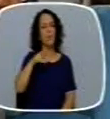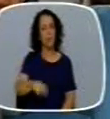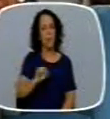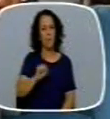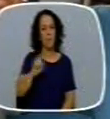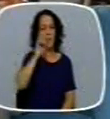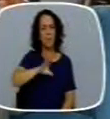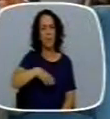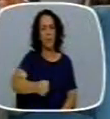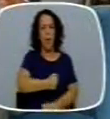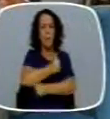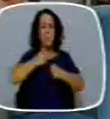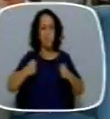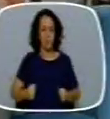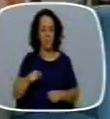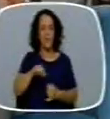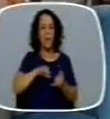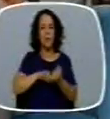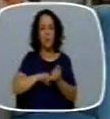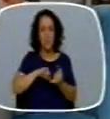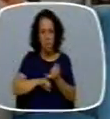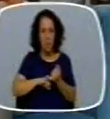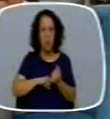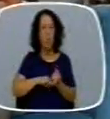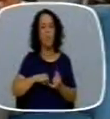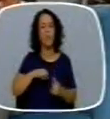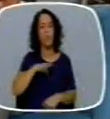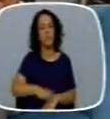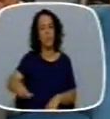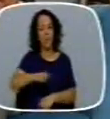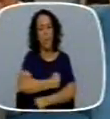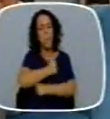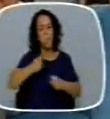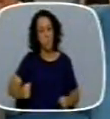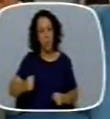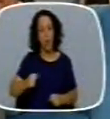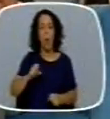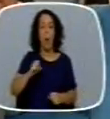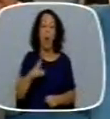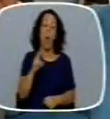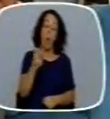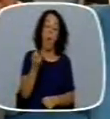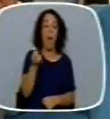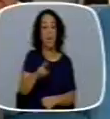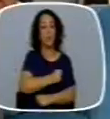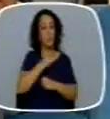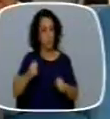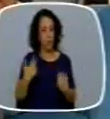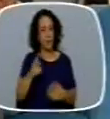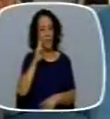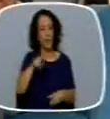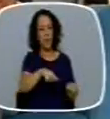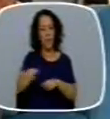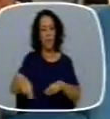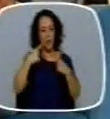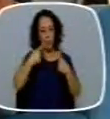ADEXO, Associação de Doentes Obesos e Ex-Obesos de Portugal, assinala este dia com a divulgação do vídeo The Moving Food